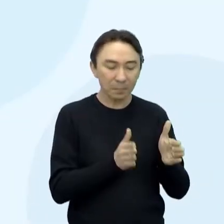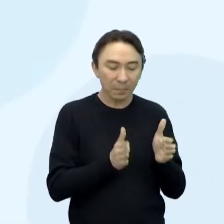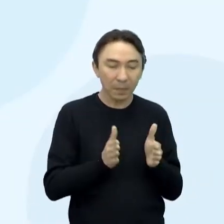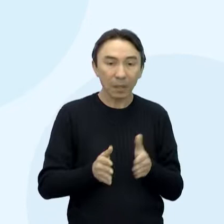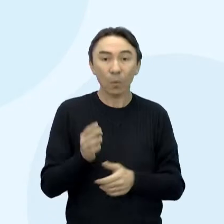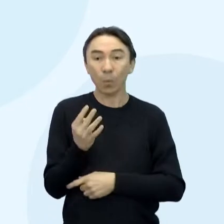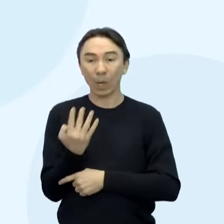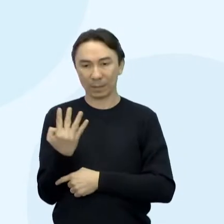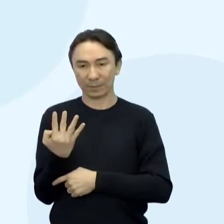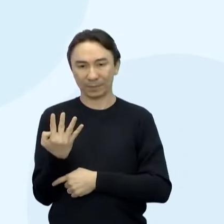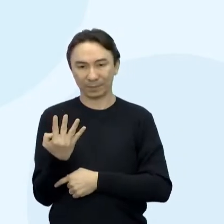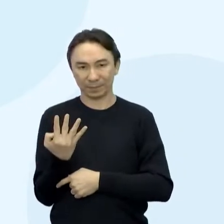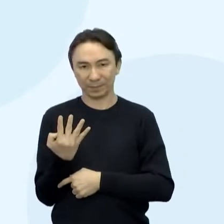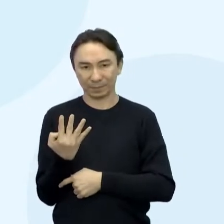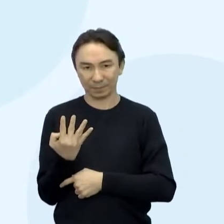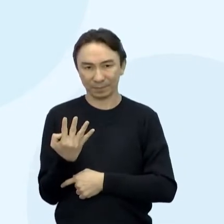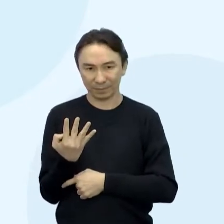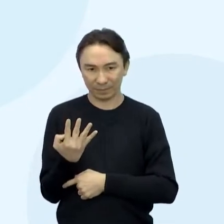Quarta etapa,